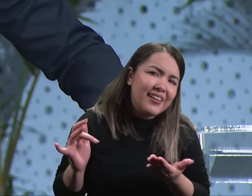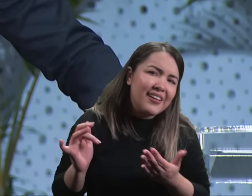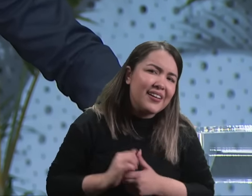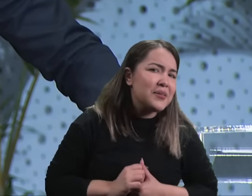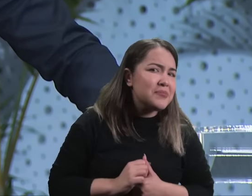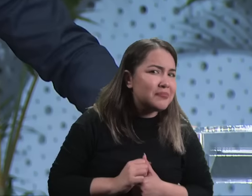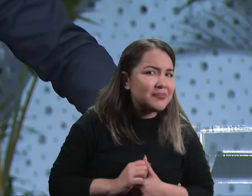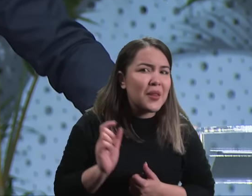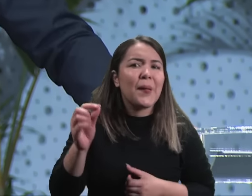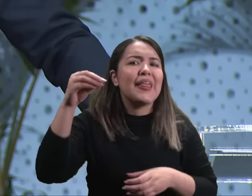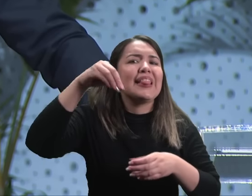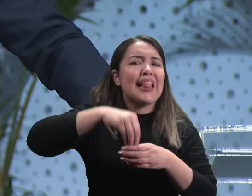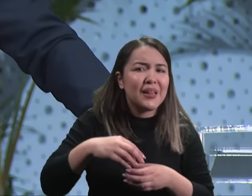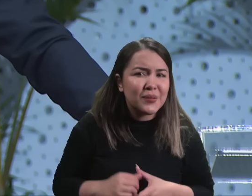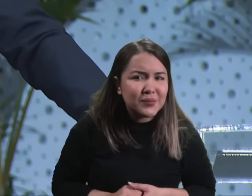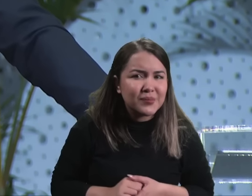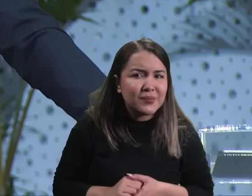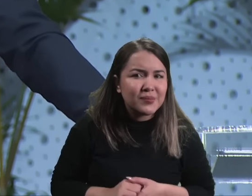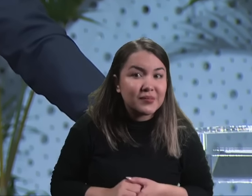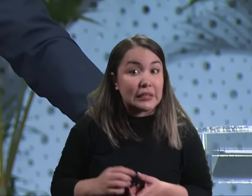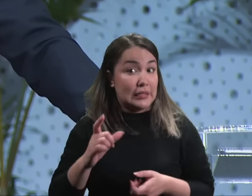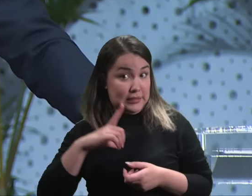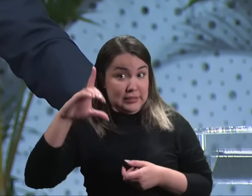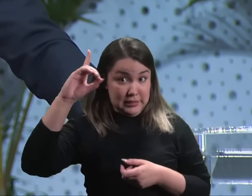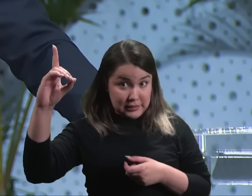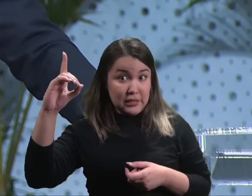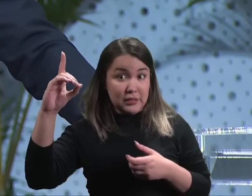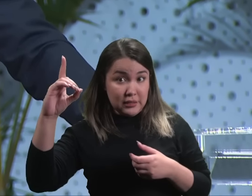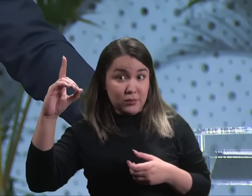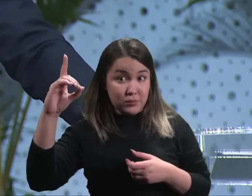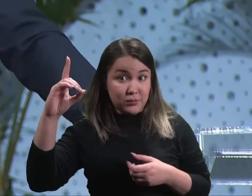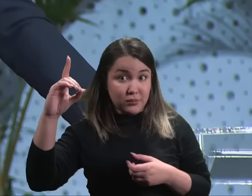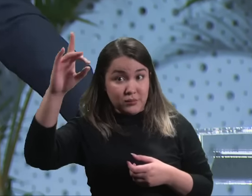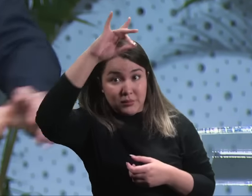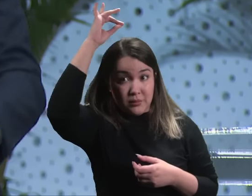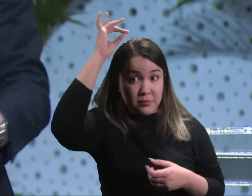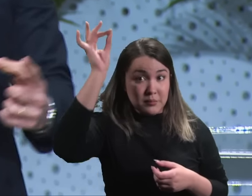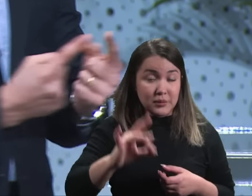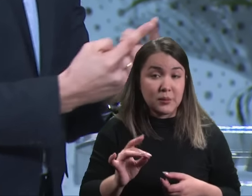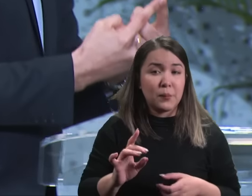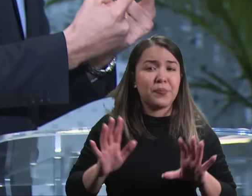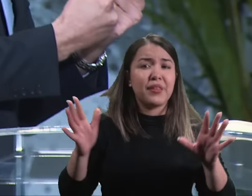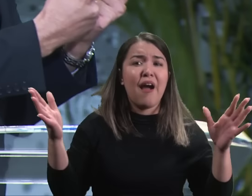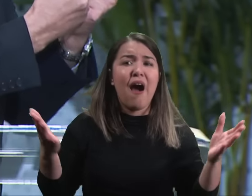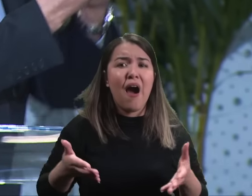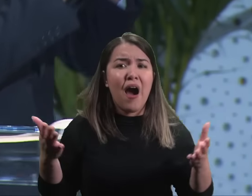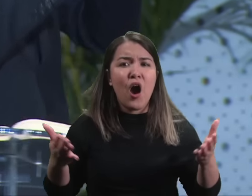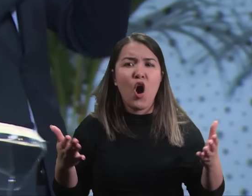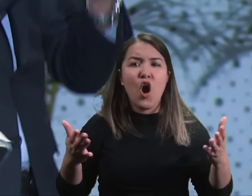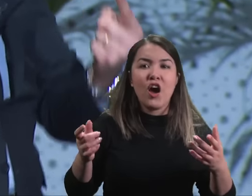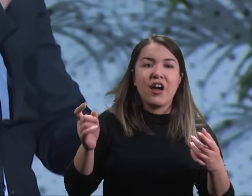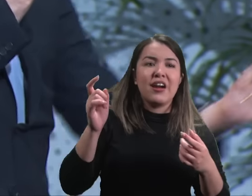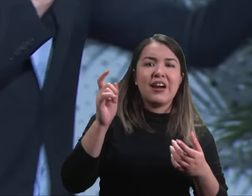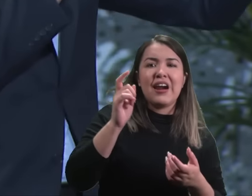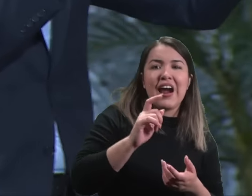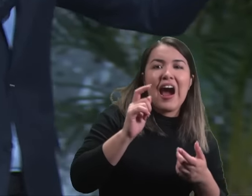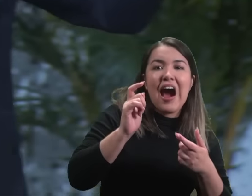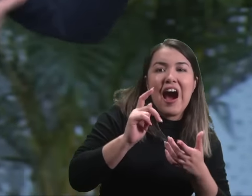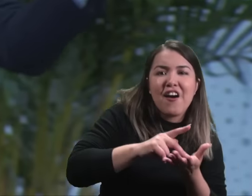Celestial a lei de Deus e agora as verdades do